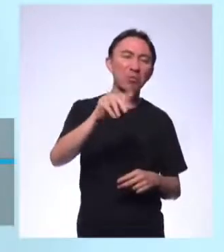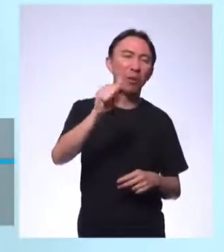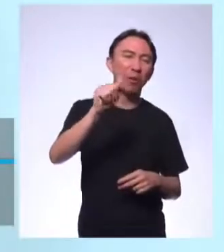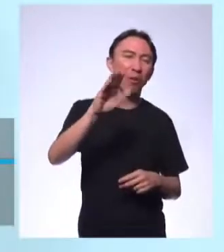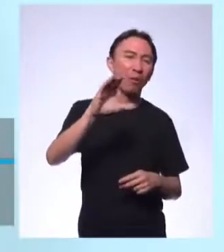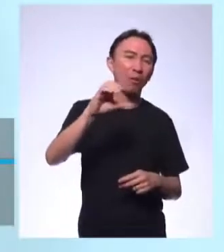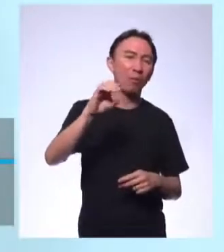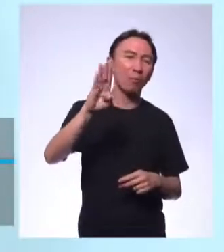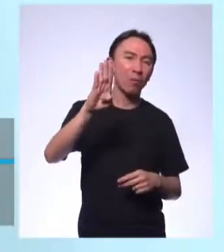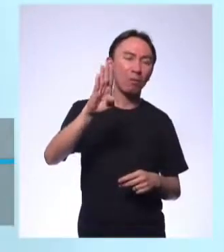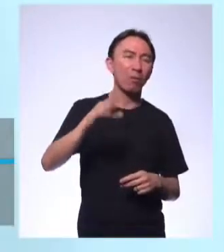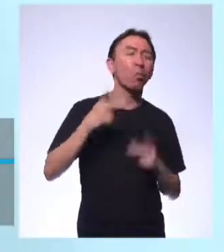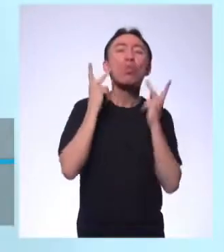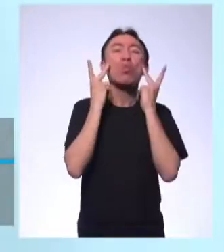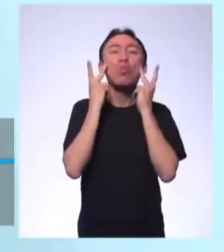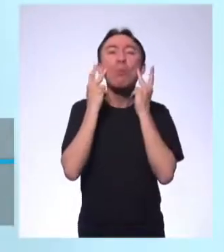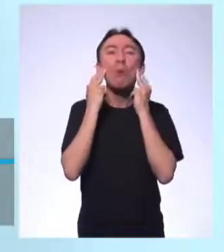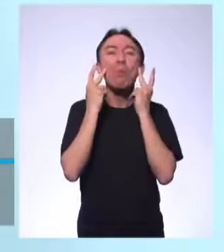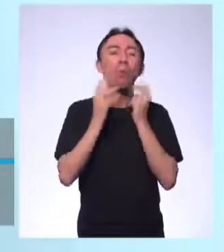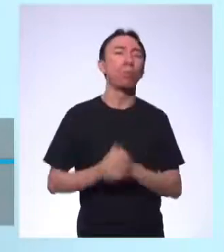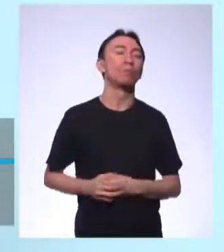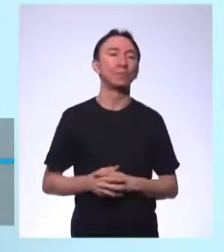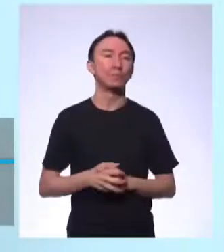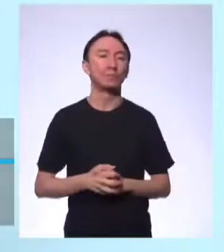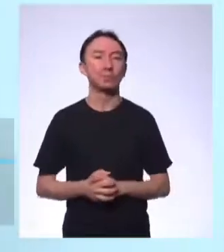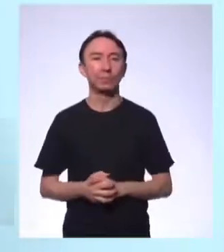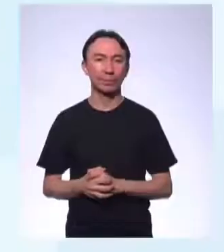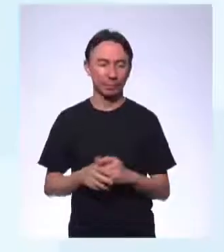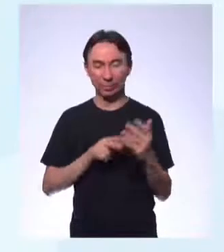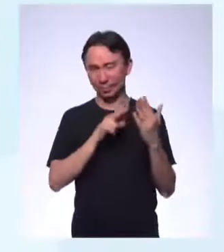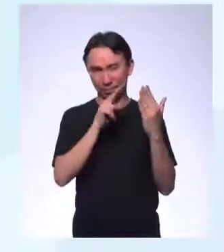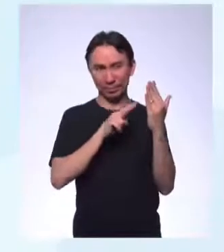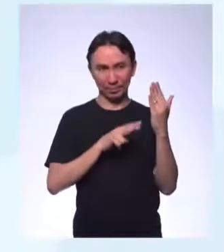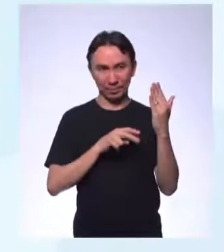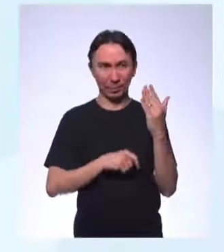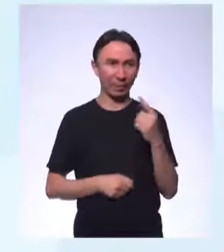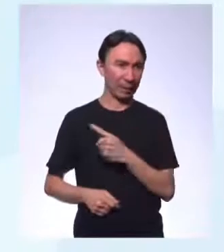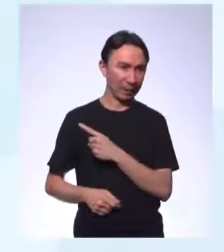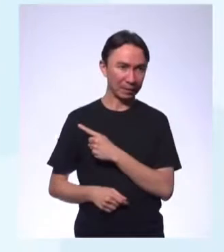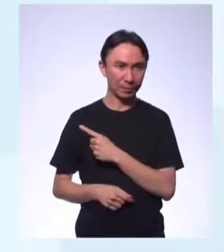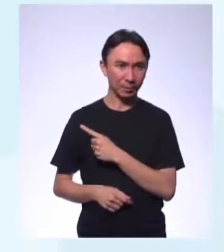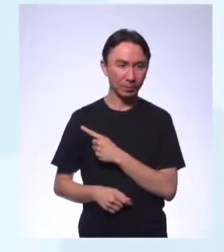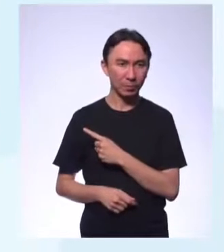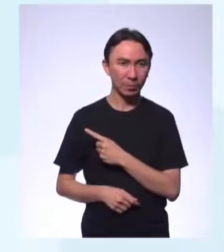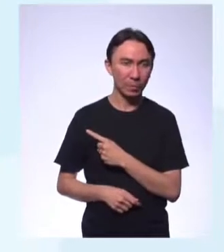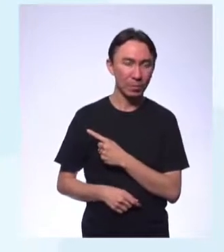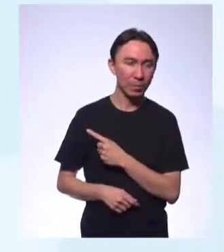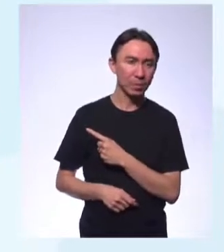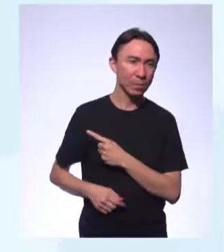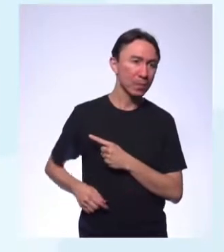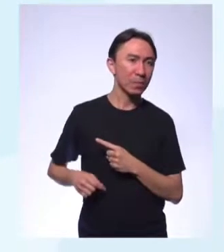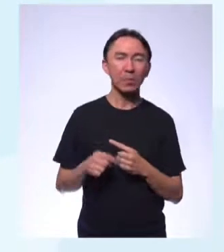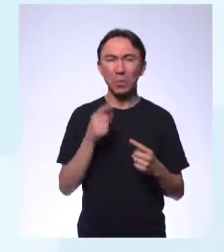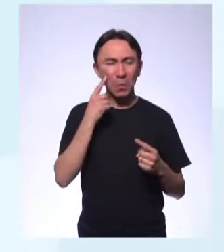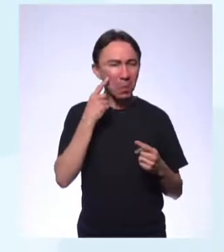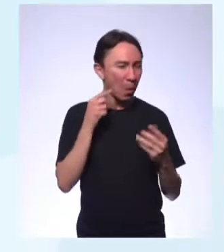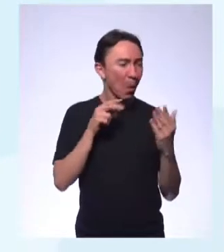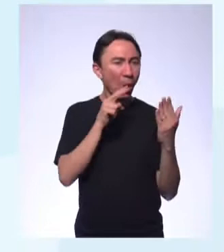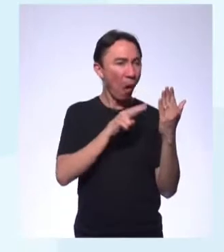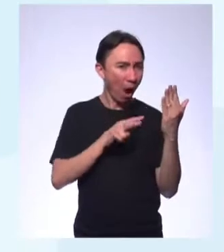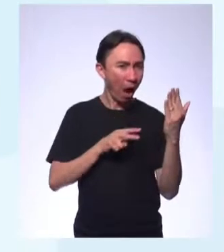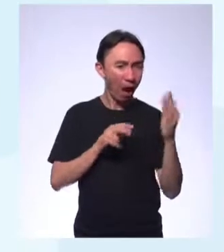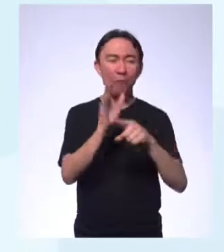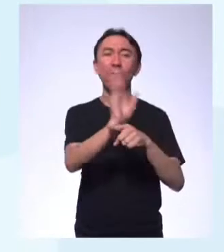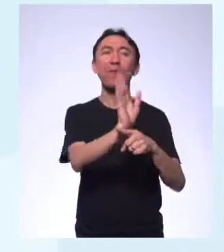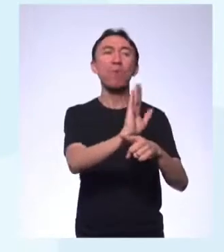isso. Vamos continuar a leitura, então. A longa apresenta o contexto dos Estados Unidos no